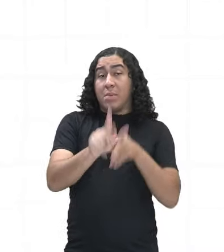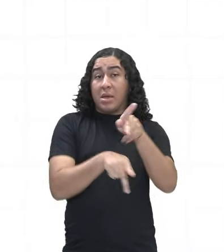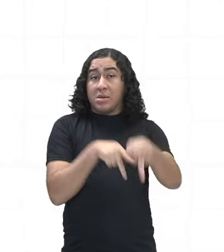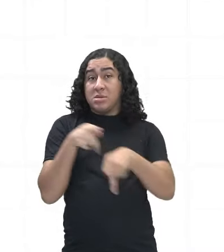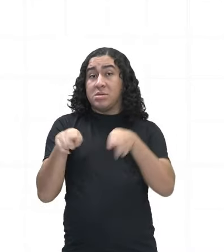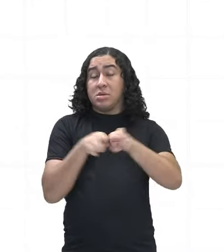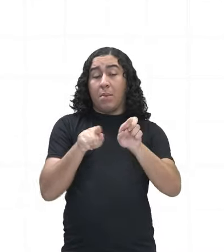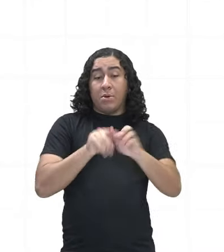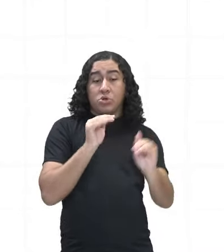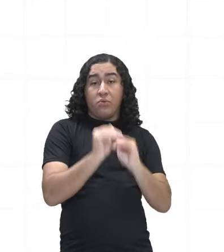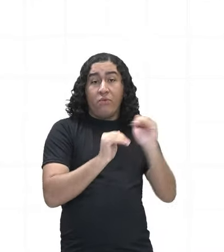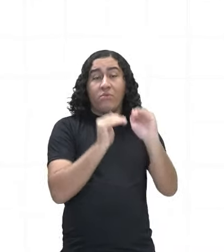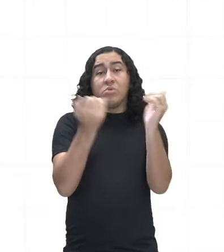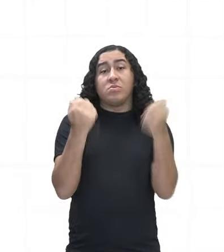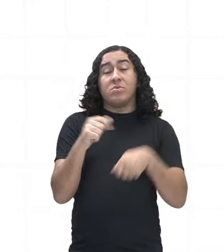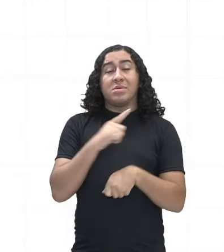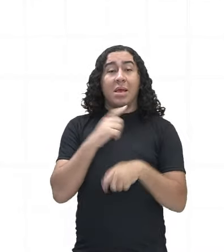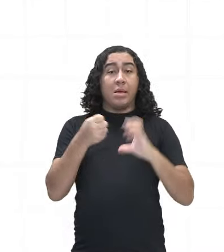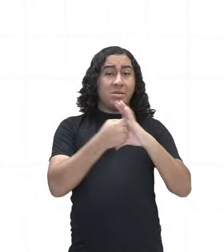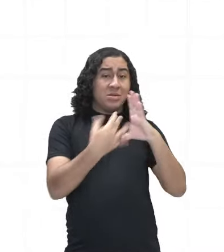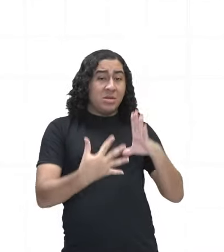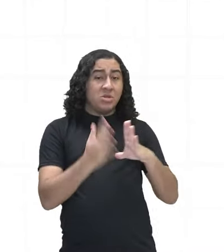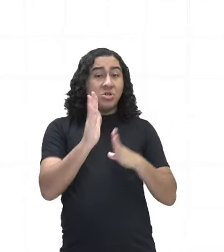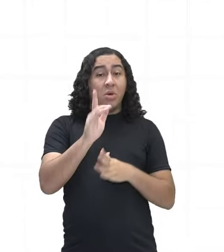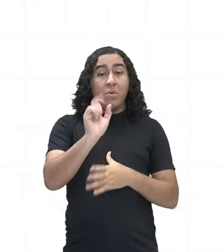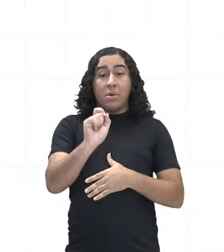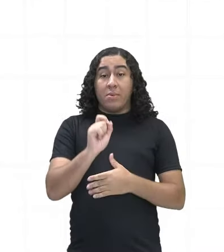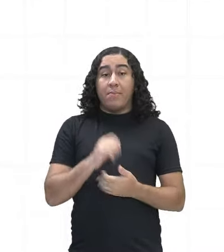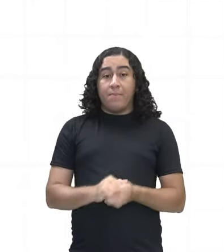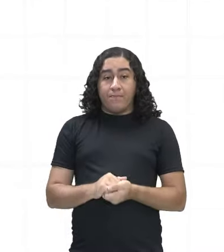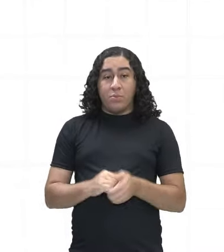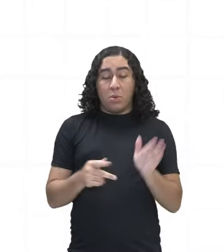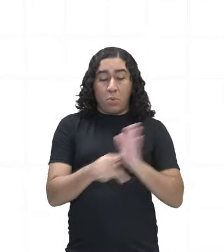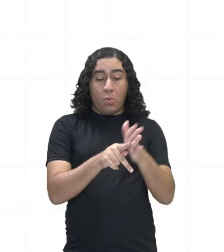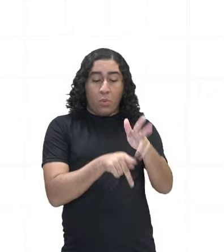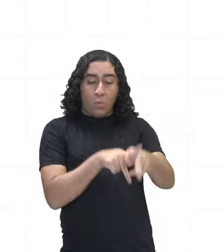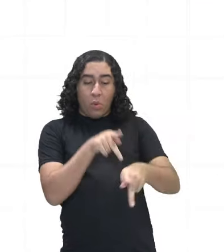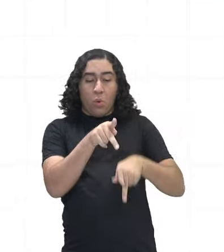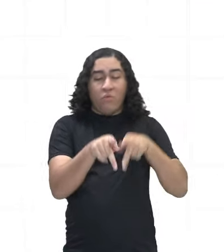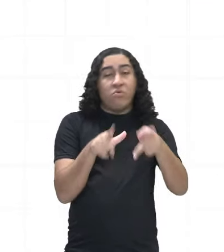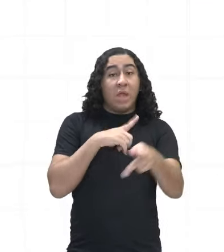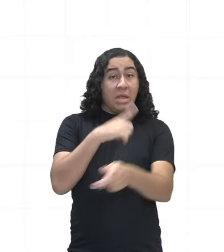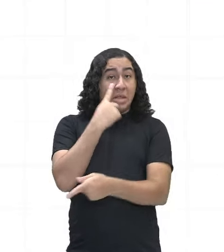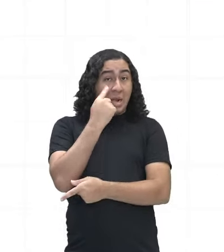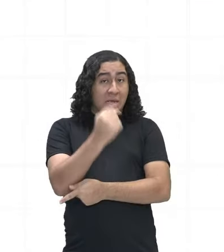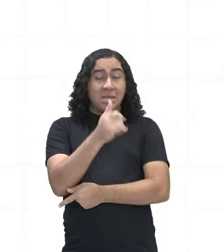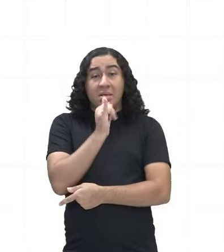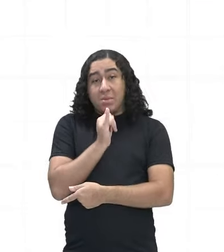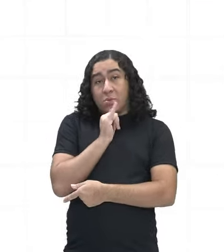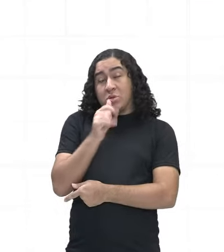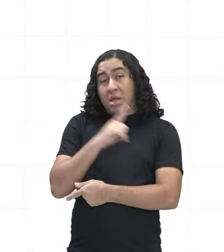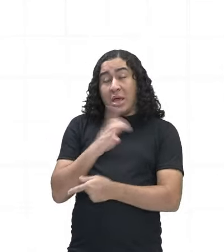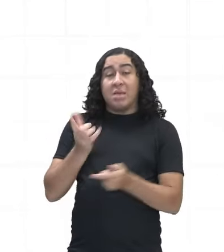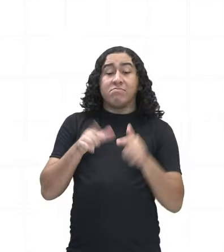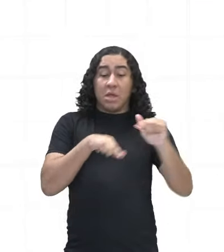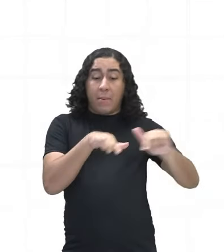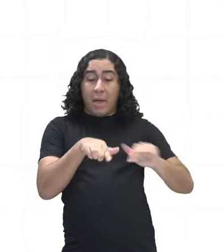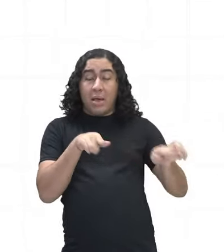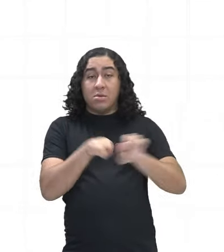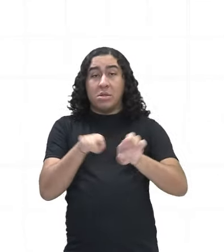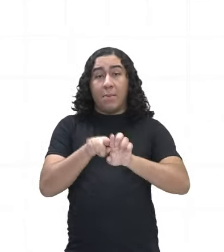desenvolvidas que tem elementos de atração da população tipo tem emprego tem melhor